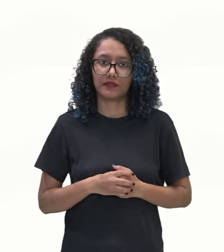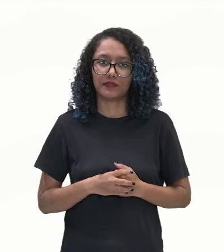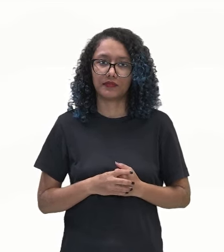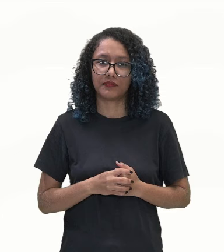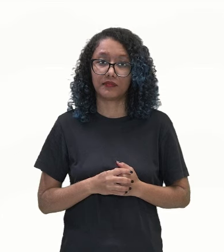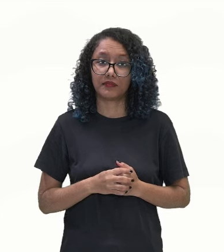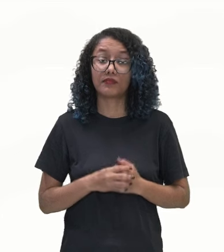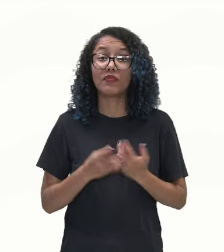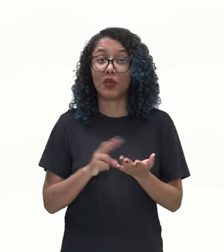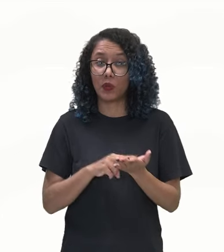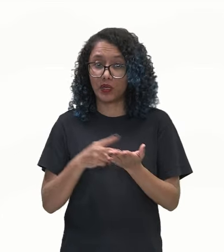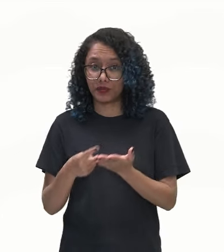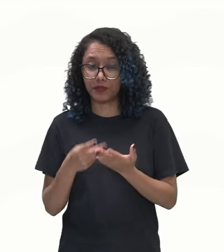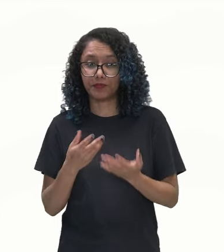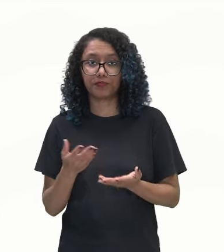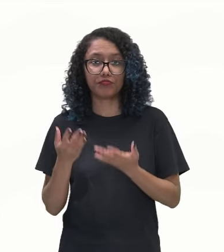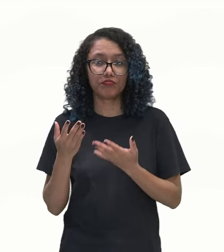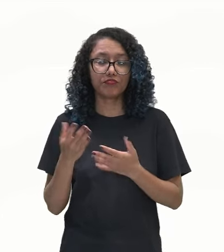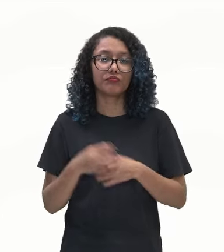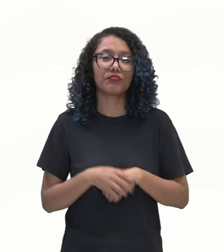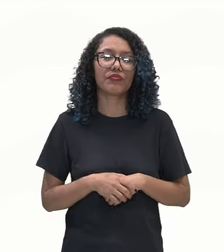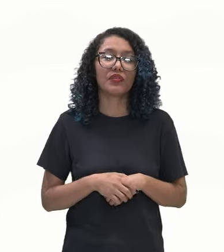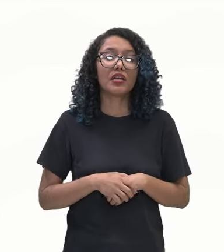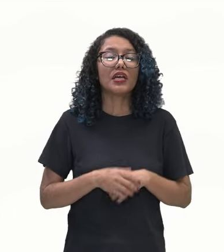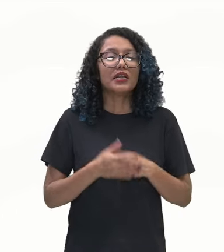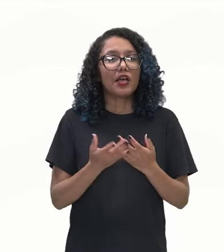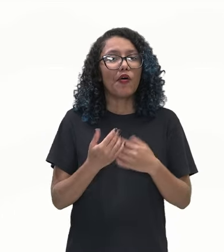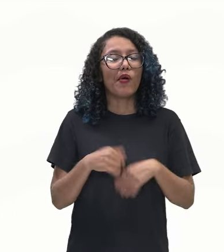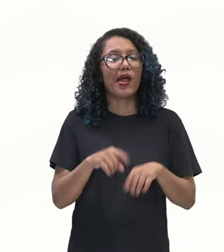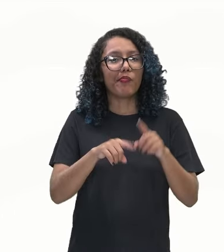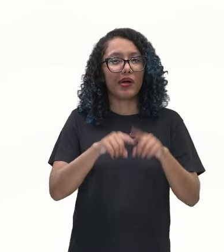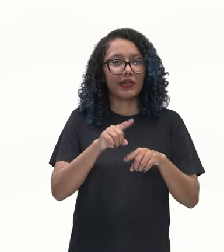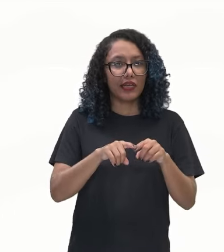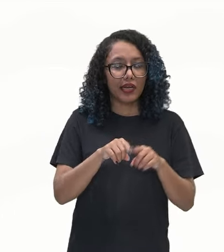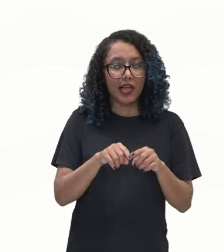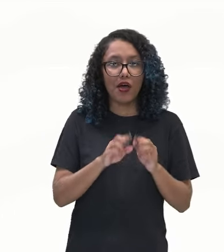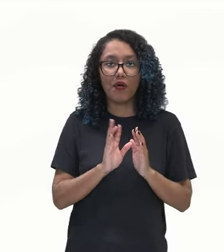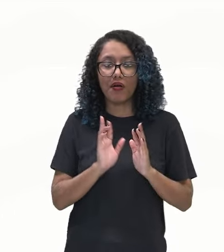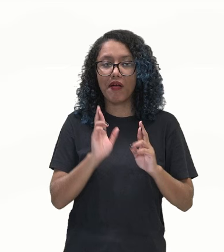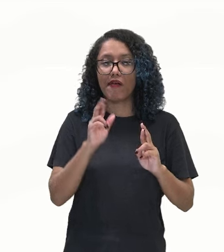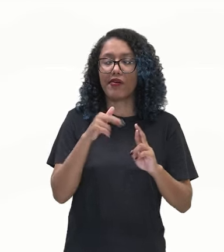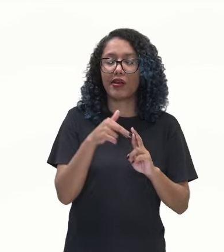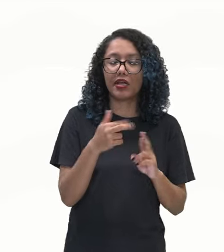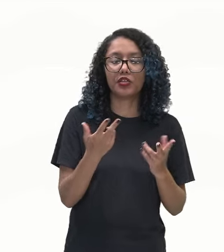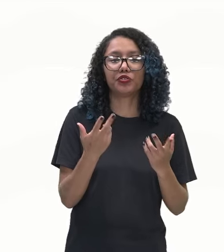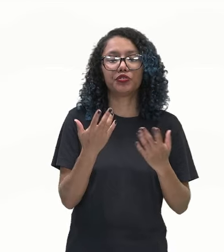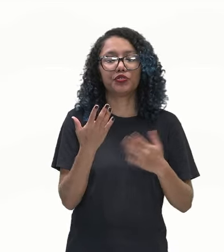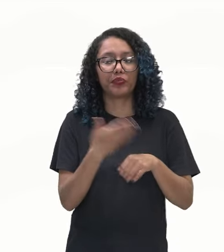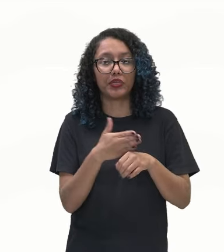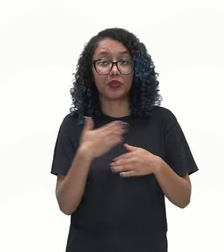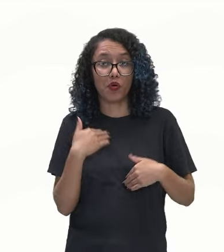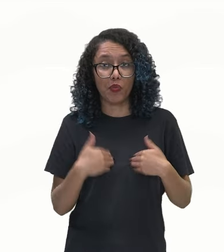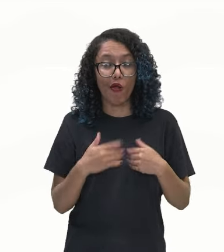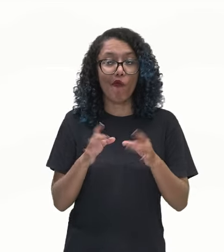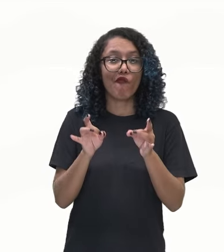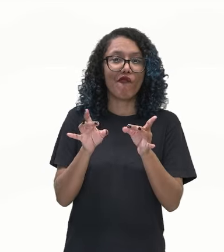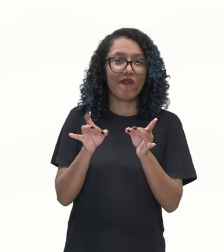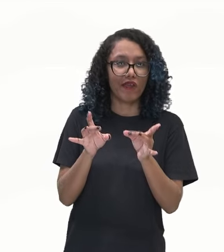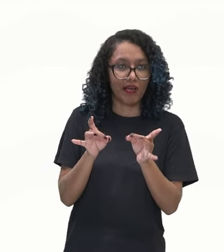Então, comercialização, né, de produtos relacionados às práticas corporais, ele diz respeito